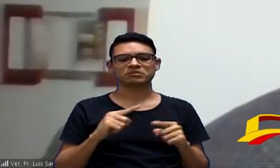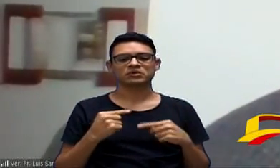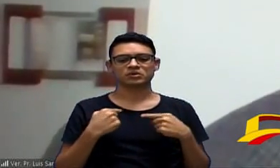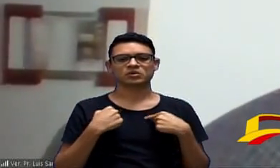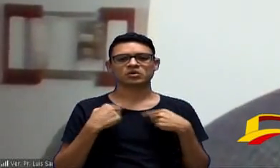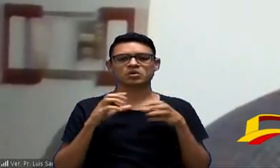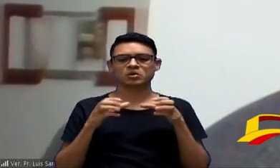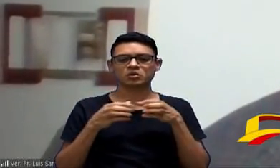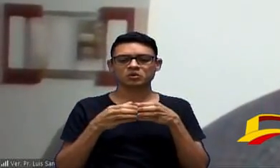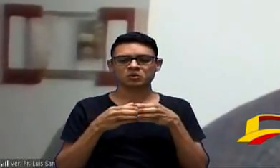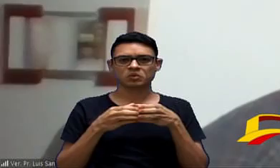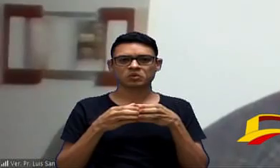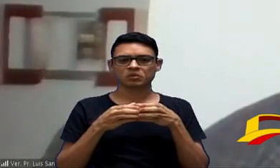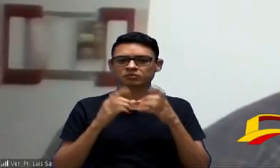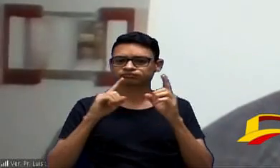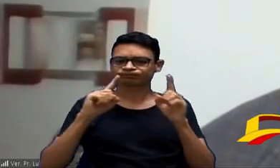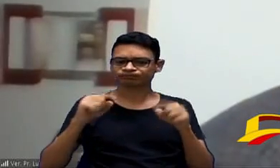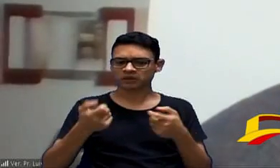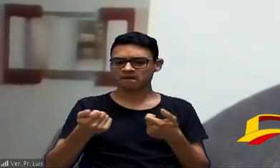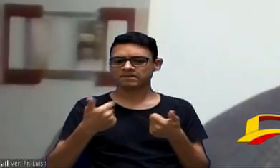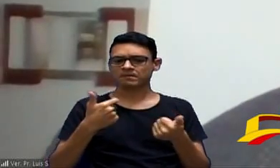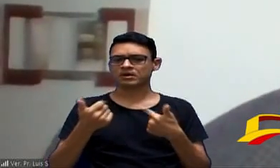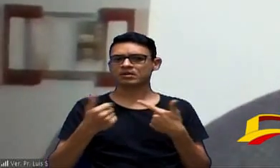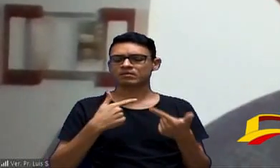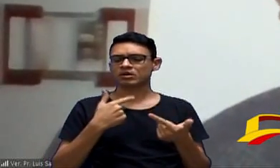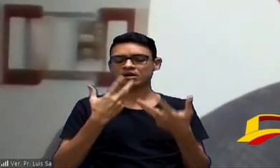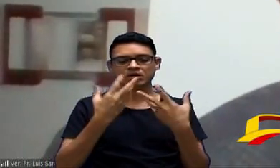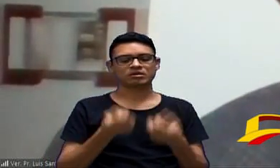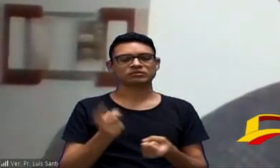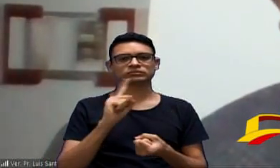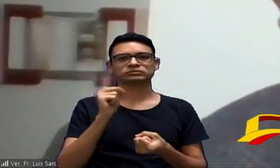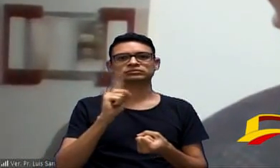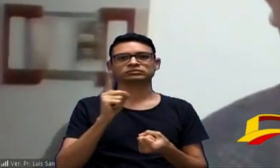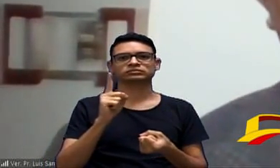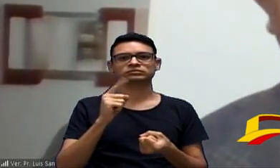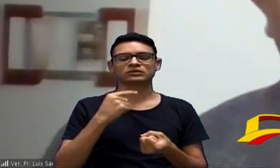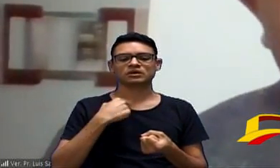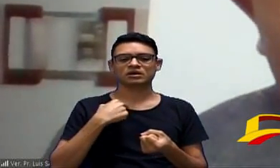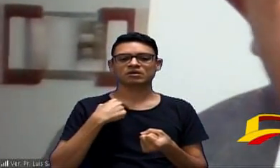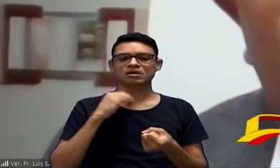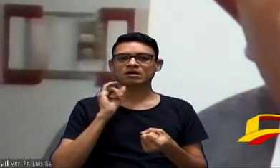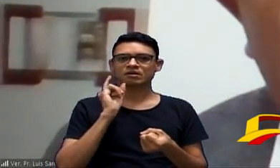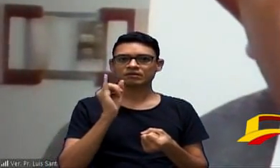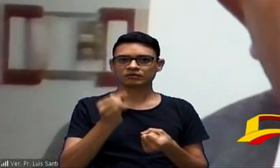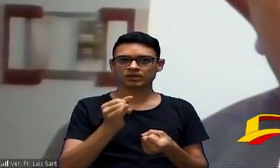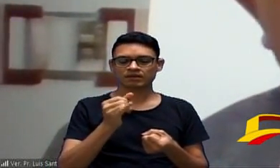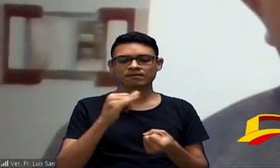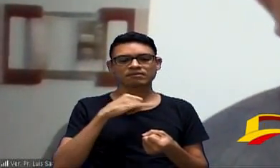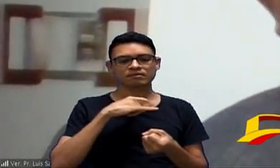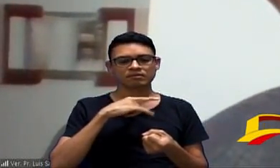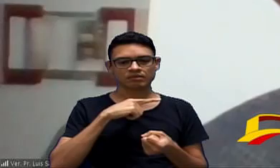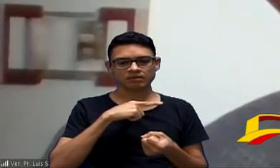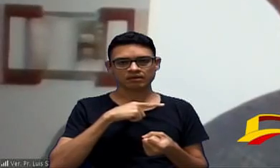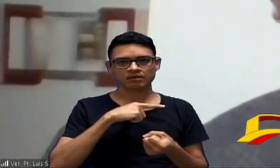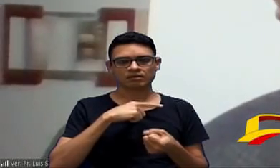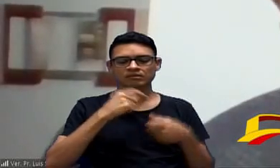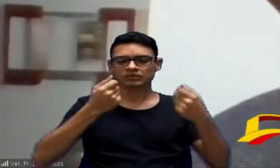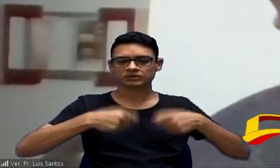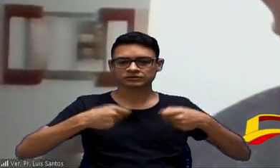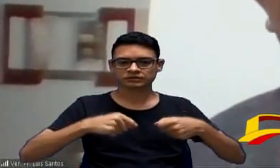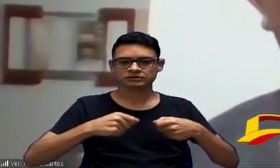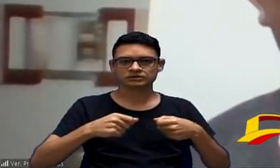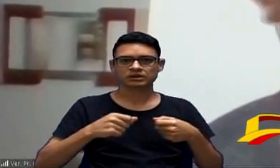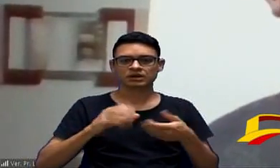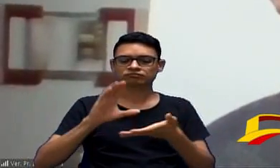não aceito, não aceito mesmo. Então, o que é que eu disse? Tem que atrelar, tem que destinar recursos. Se é para fazer,